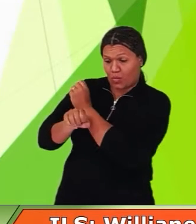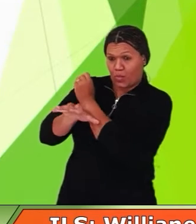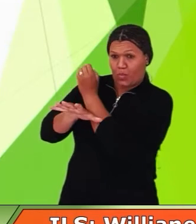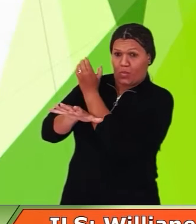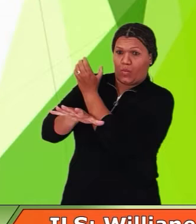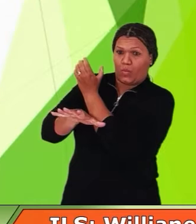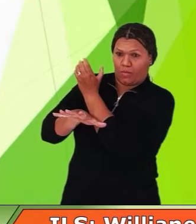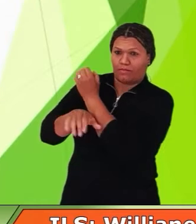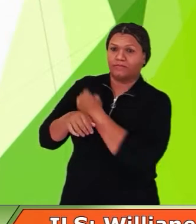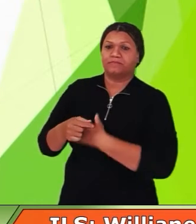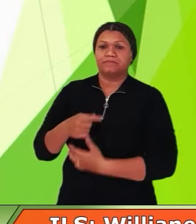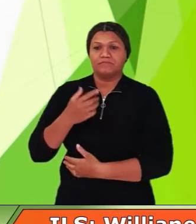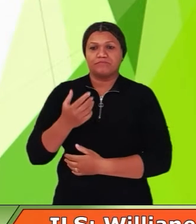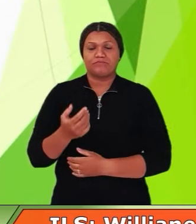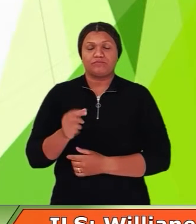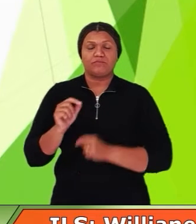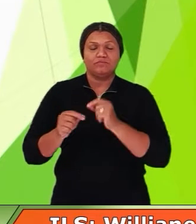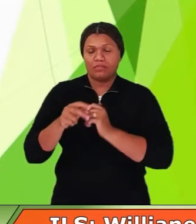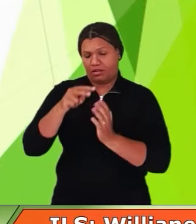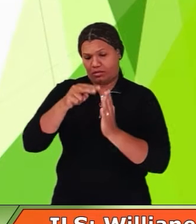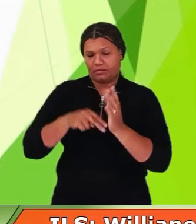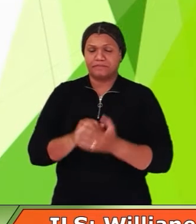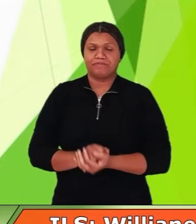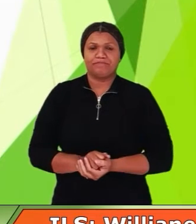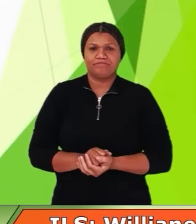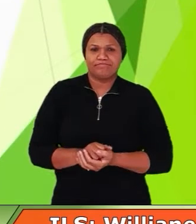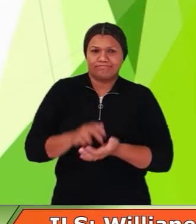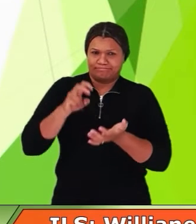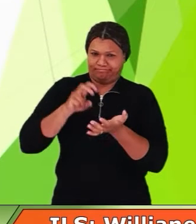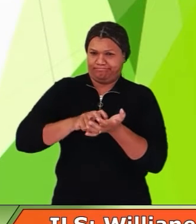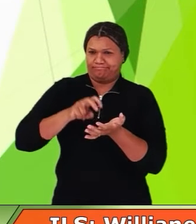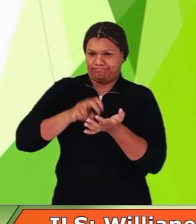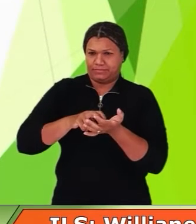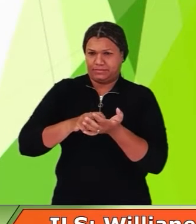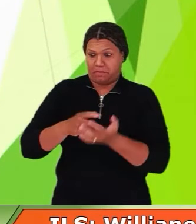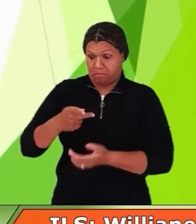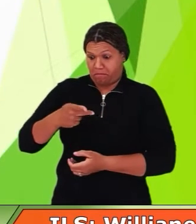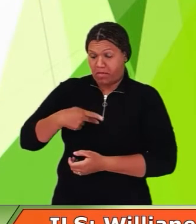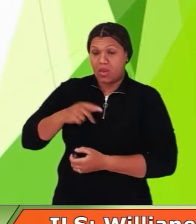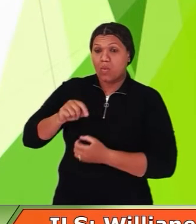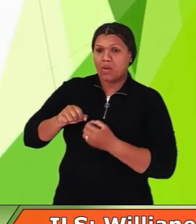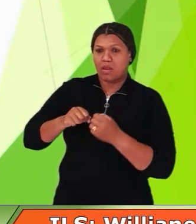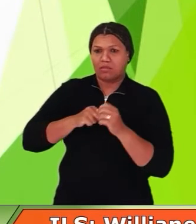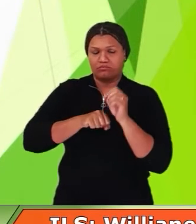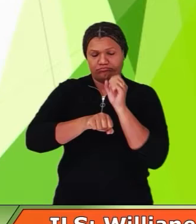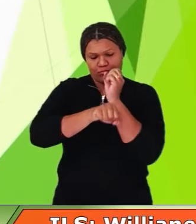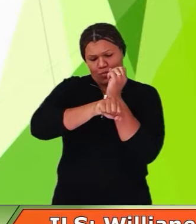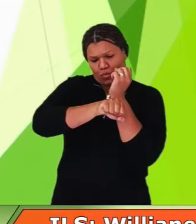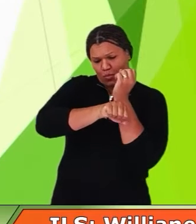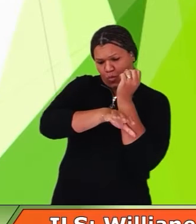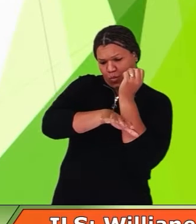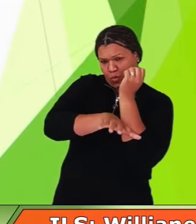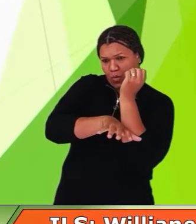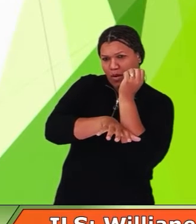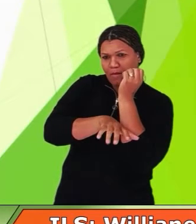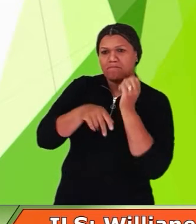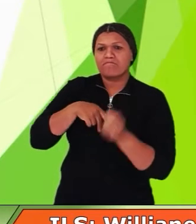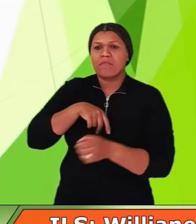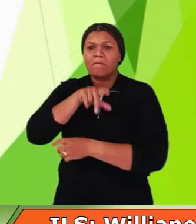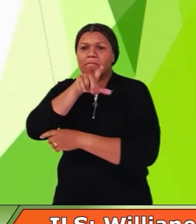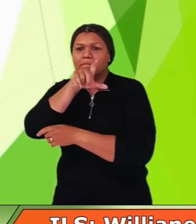à leitura de manhã a minha sombra com meu papagaio e